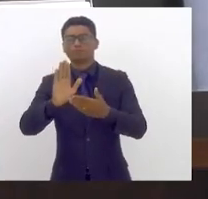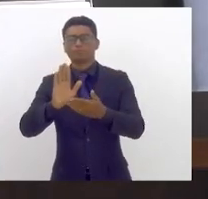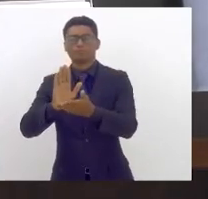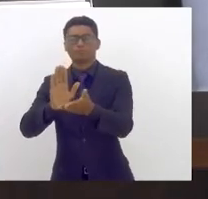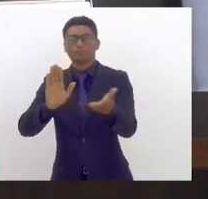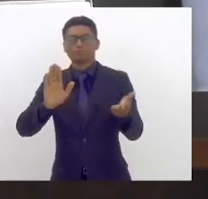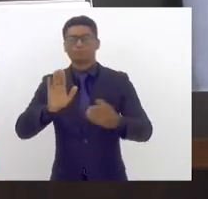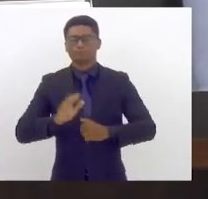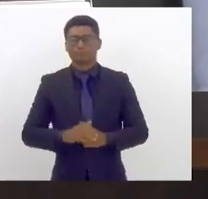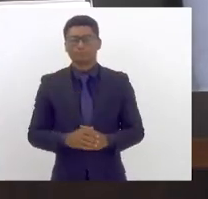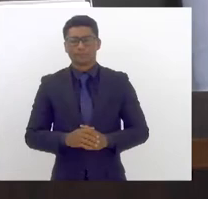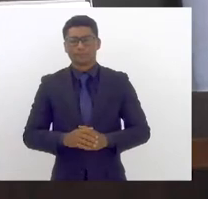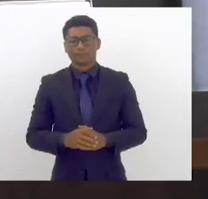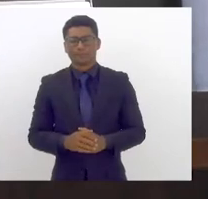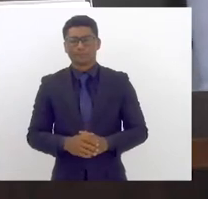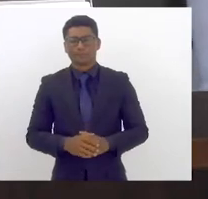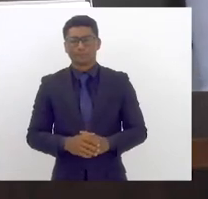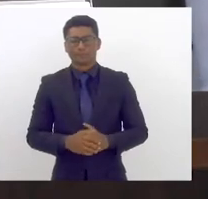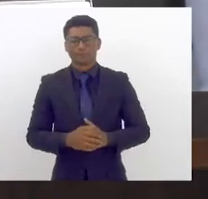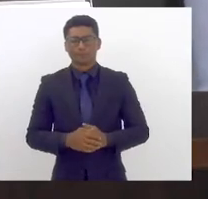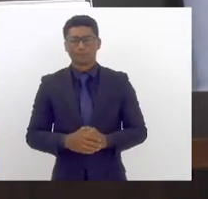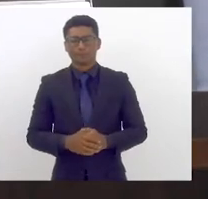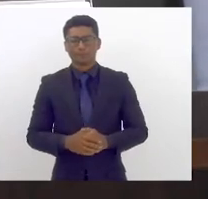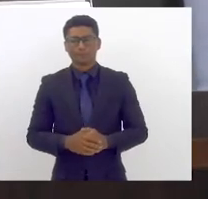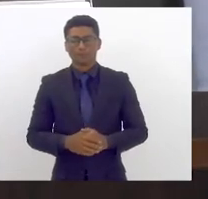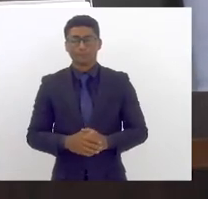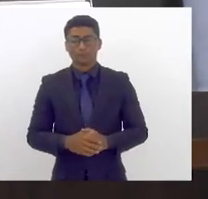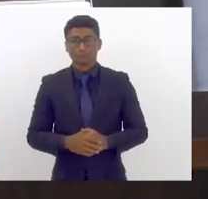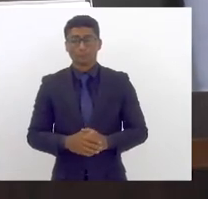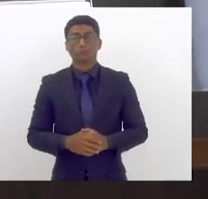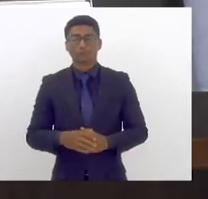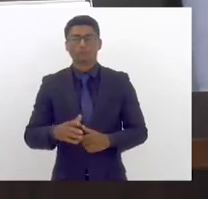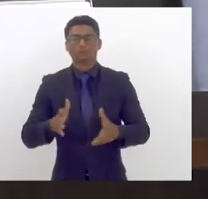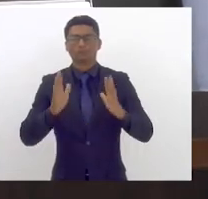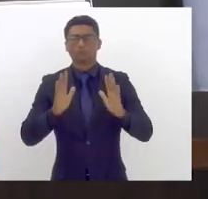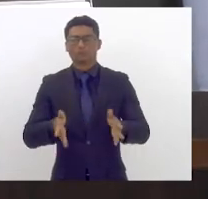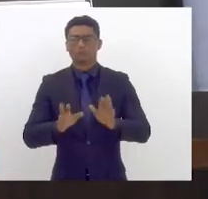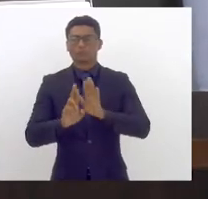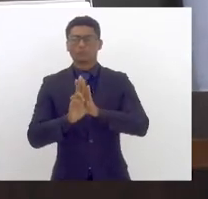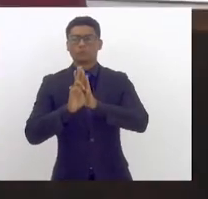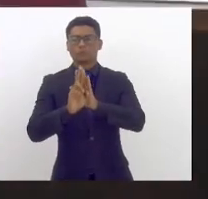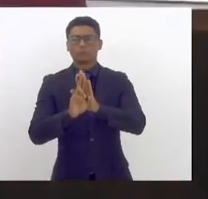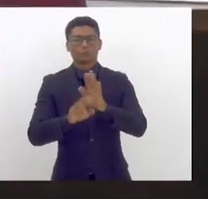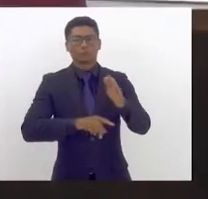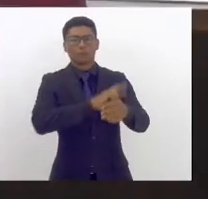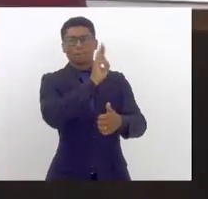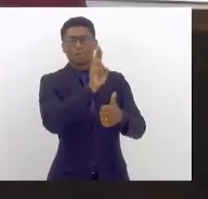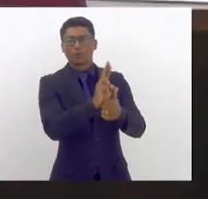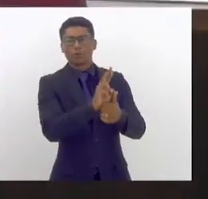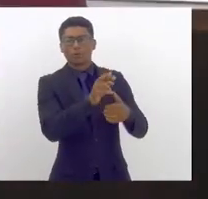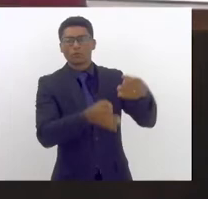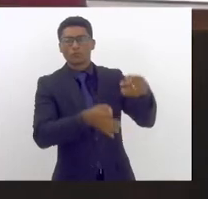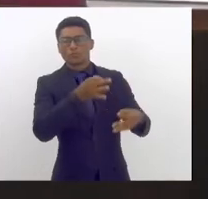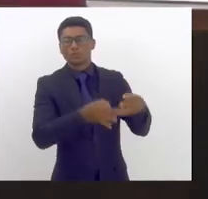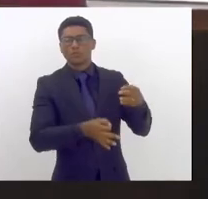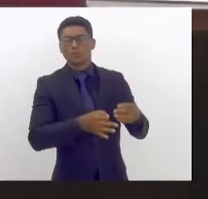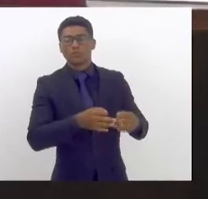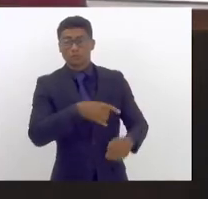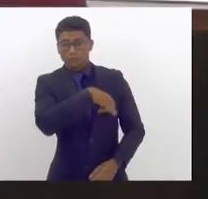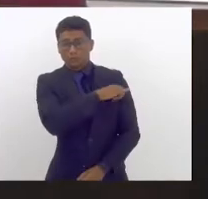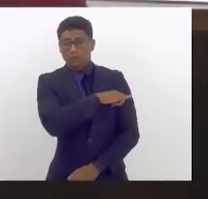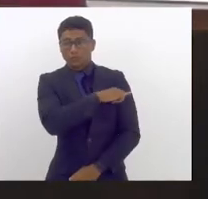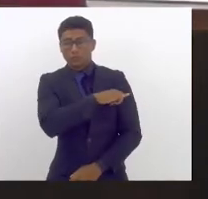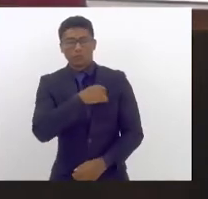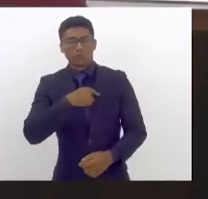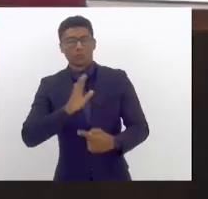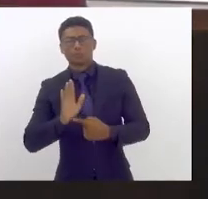para é fiz uma representação para o procurador-geral de Justiça do Estado do Rio de Janeiro para